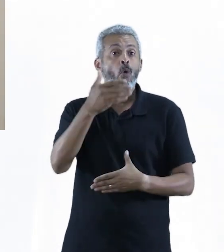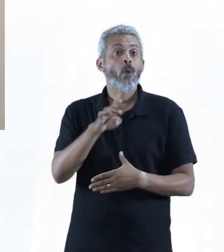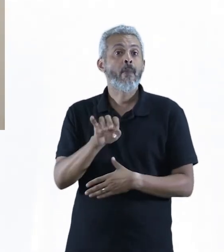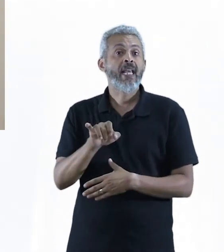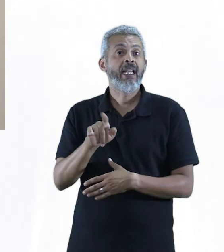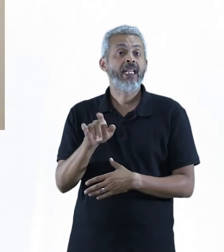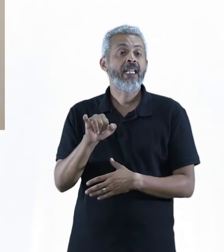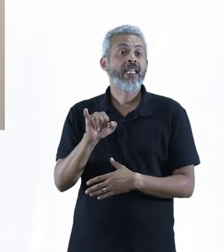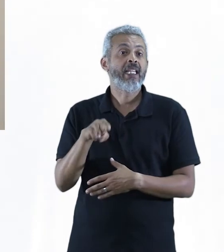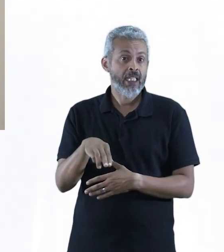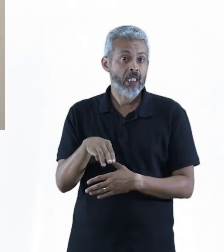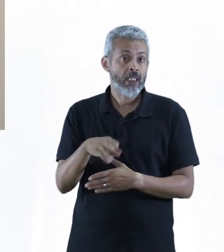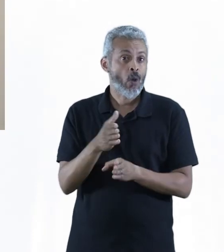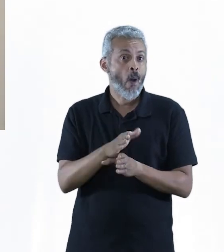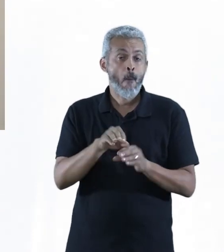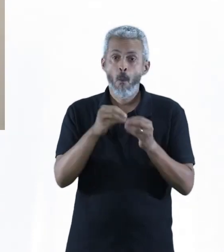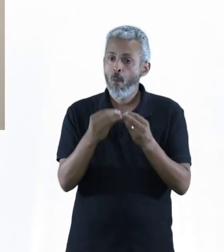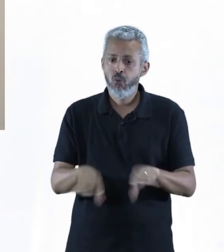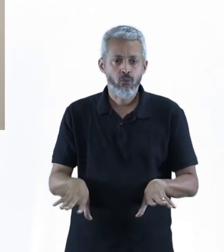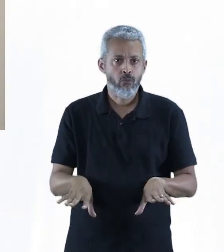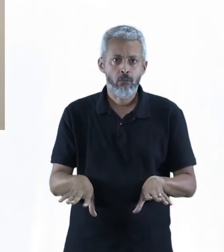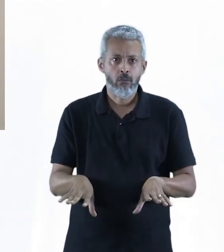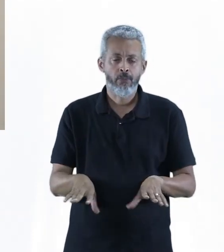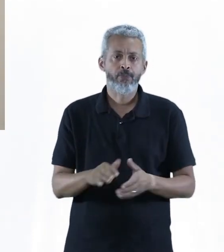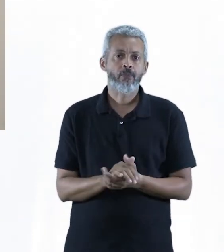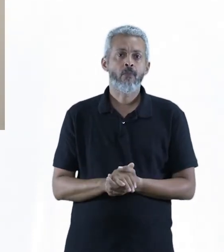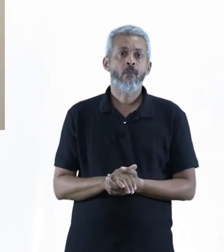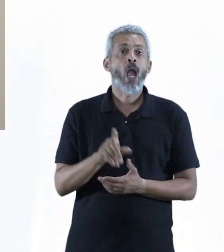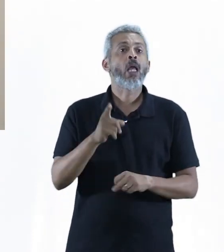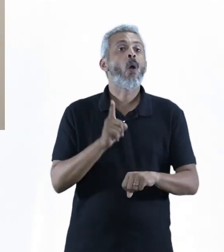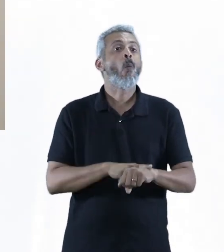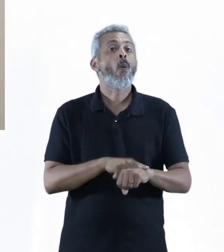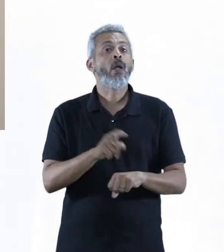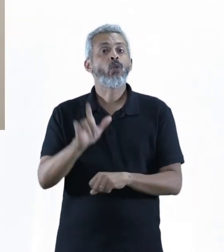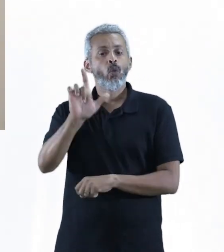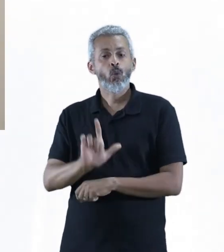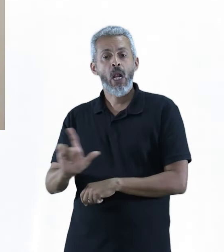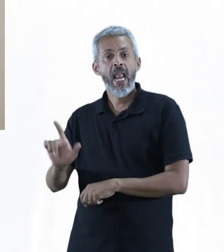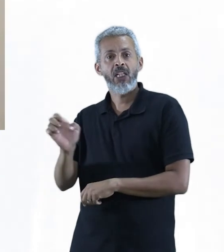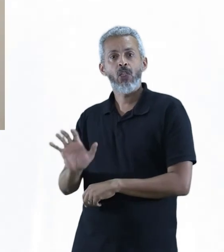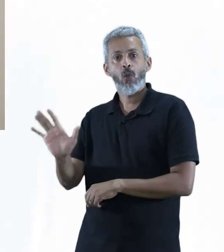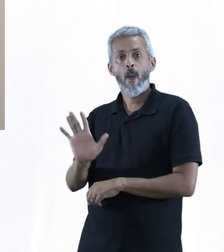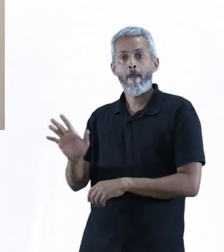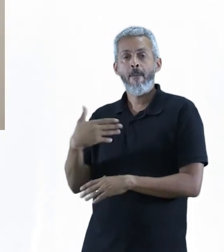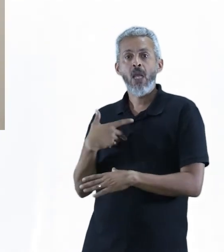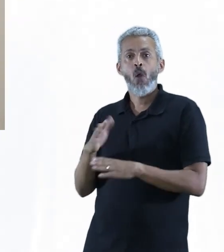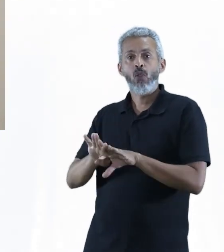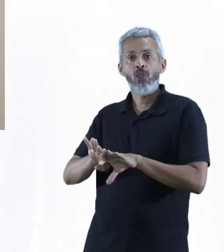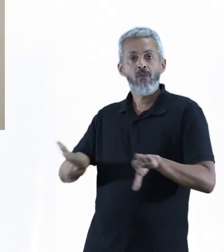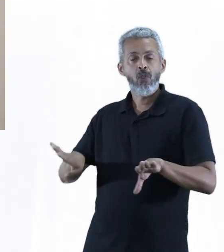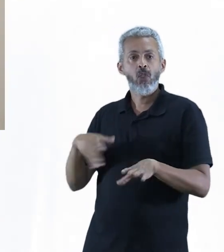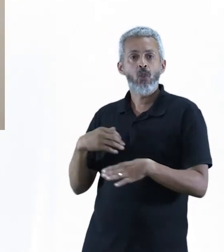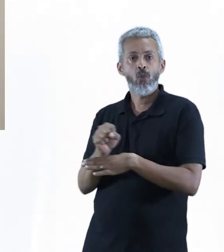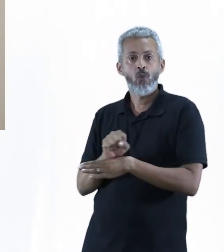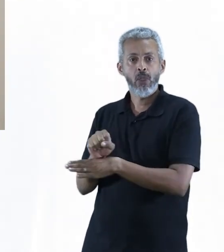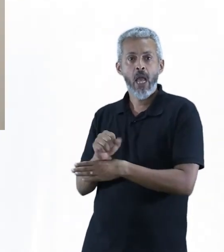caiu. Ele praticamente foi para o chão. Aquele momento do leste europeu dividido entre o socialismo também acaba.